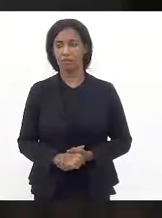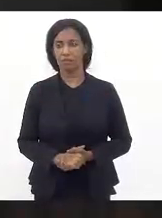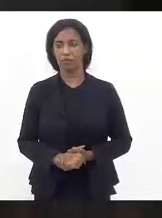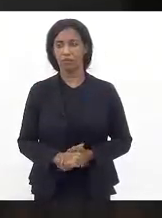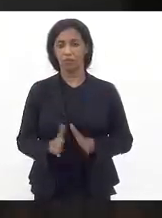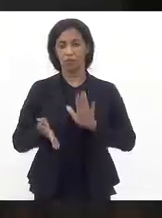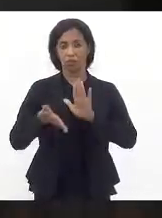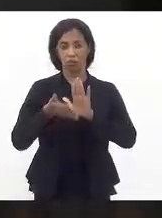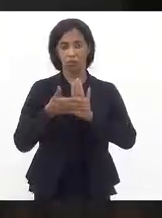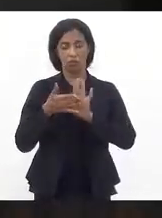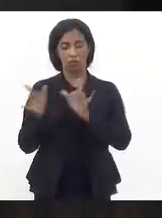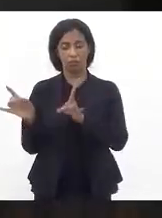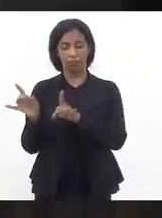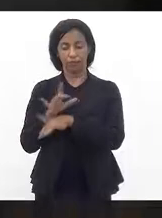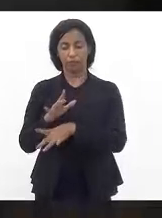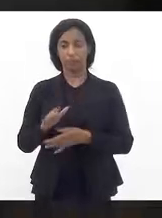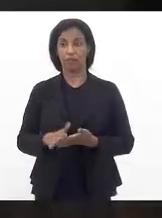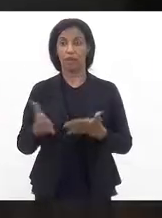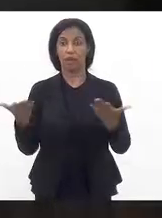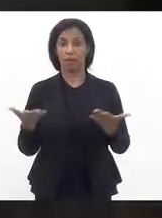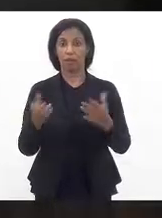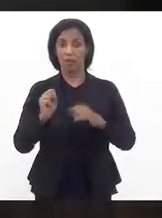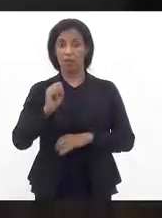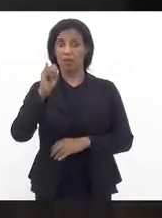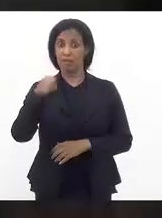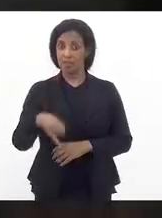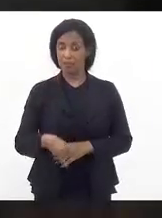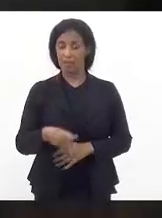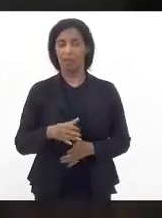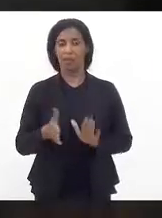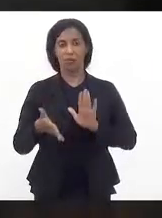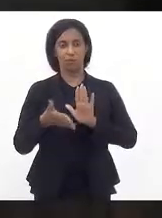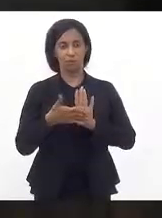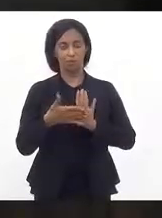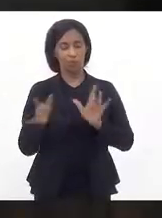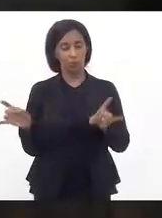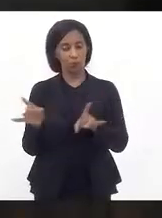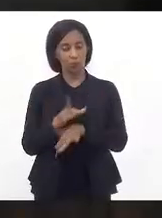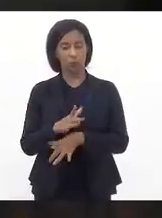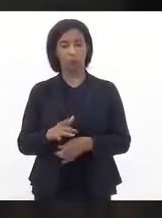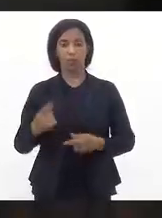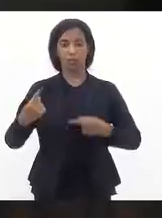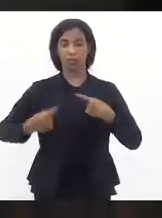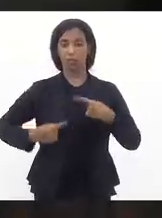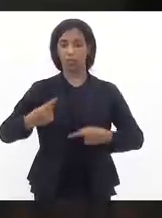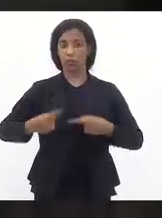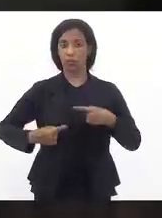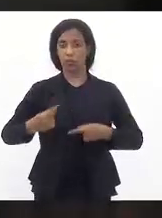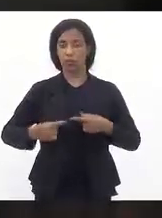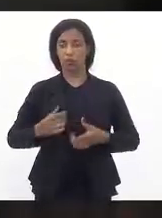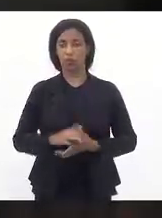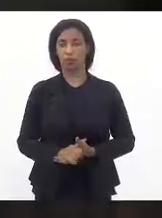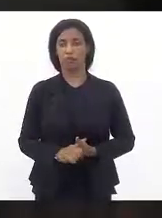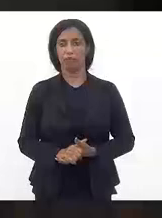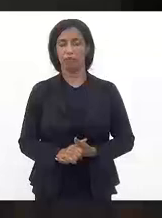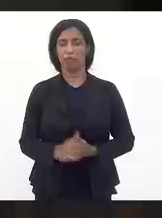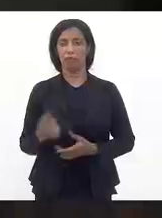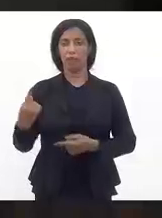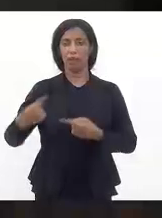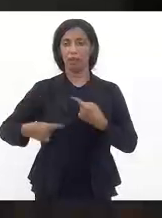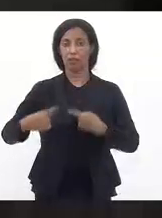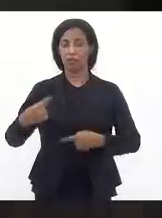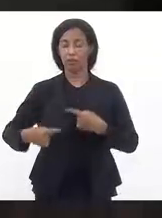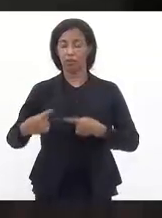e com os pareceres emitidos Agora sim com os parentes deles emitido em discussão para